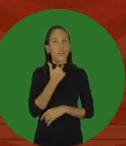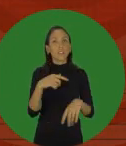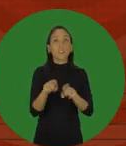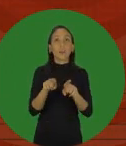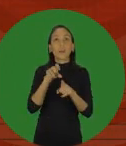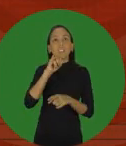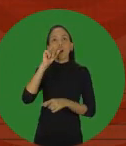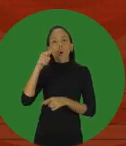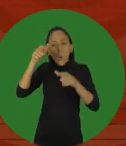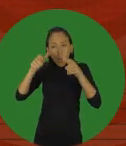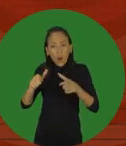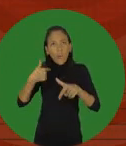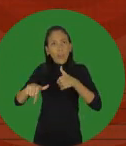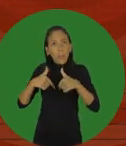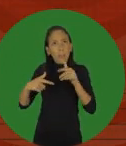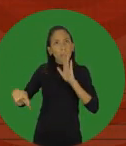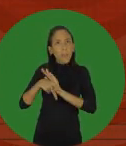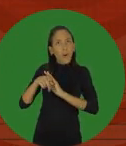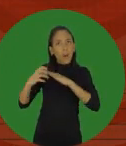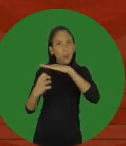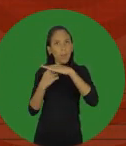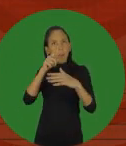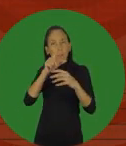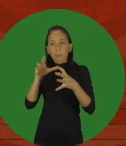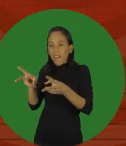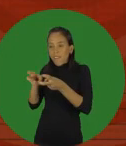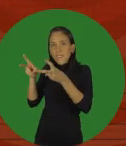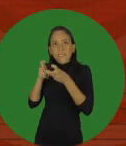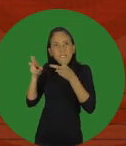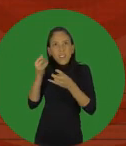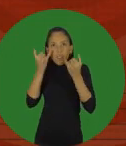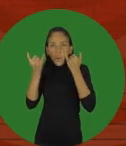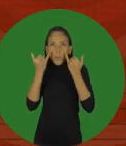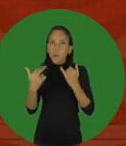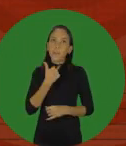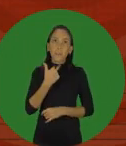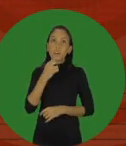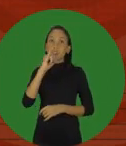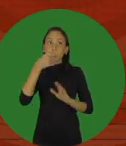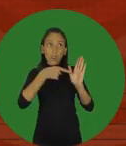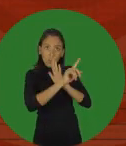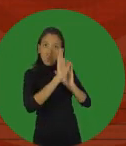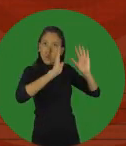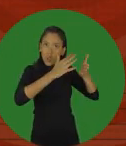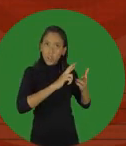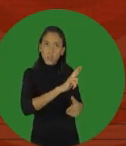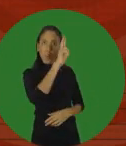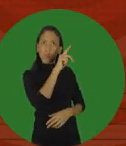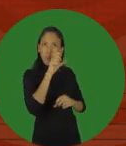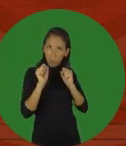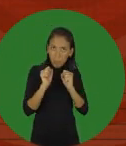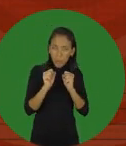qualquer informação do ambiente da empresa sem autorização prévia e expressa do seu superior e do responsável